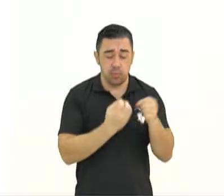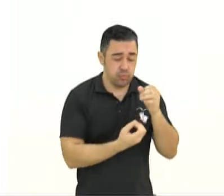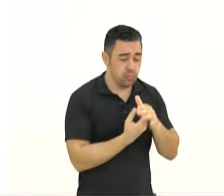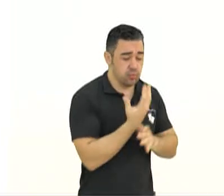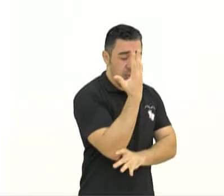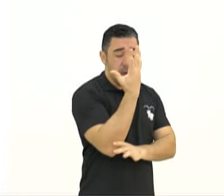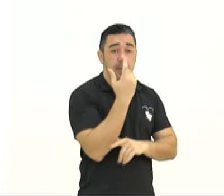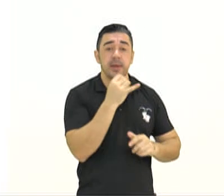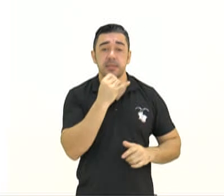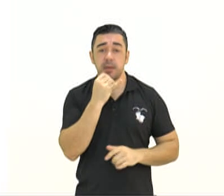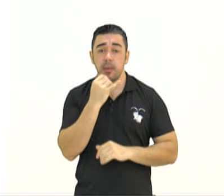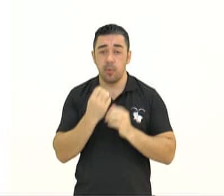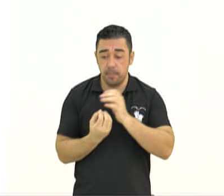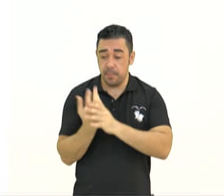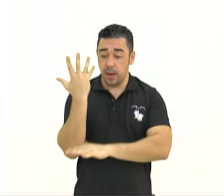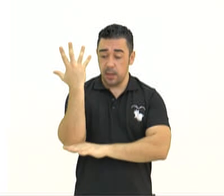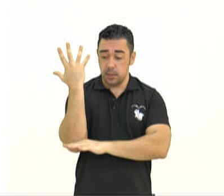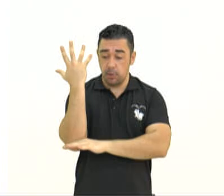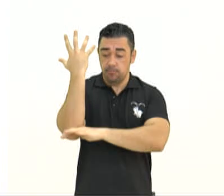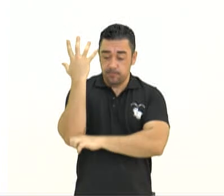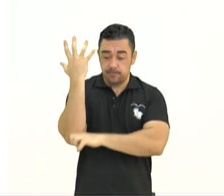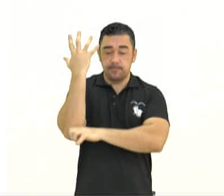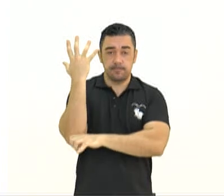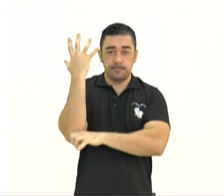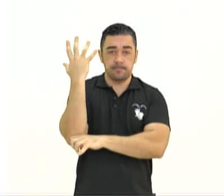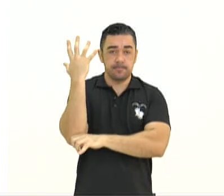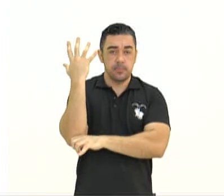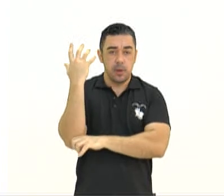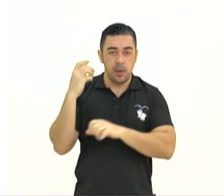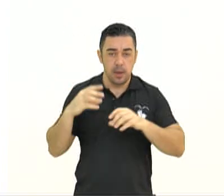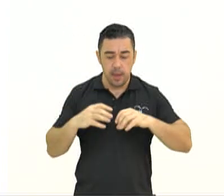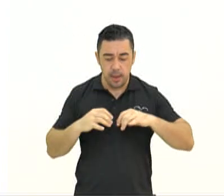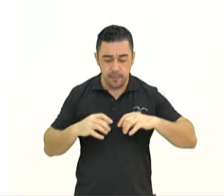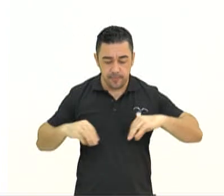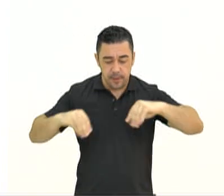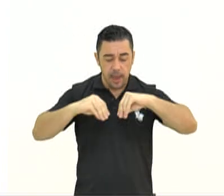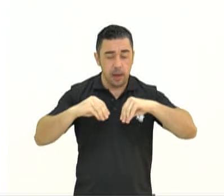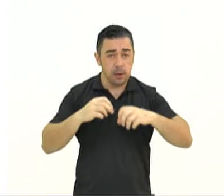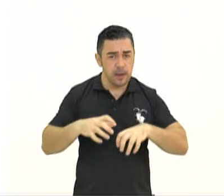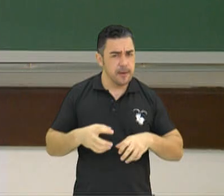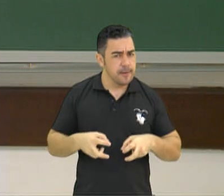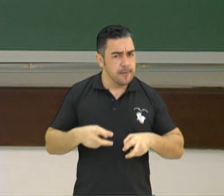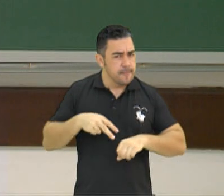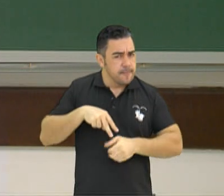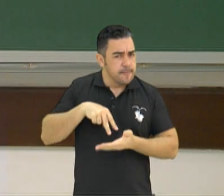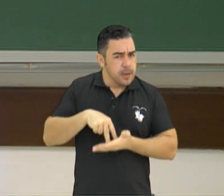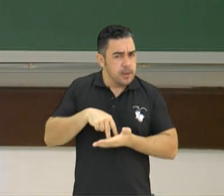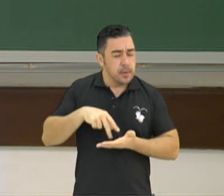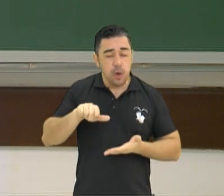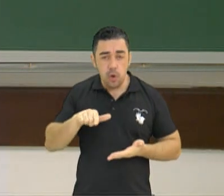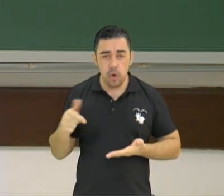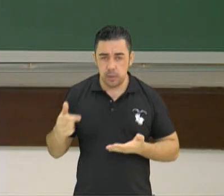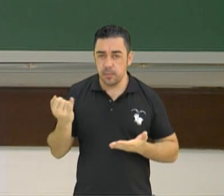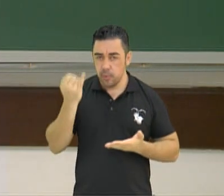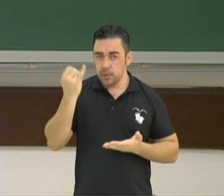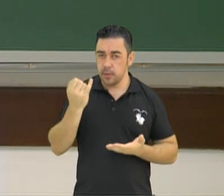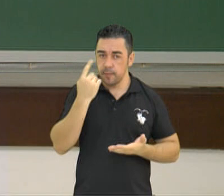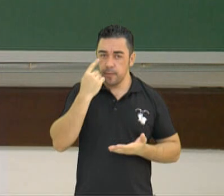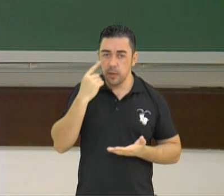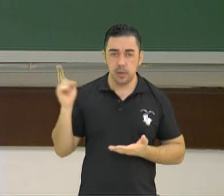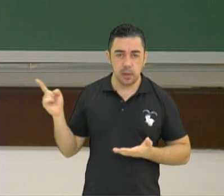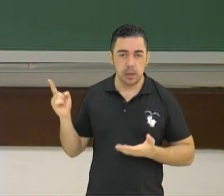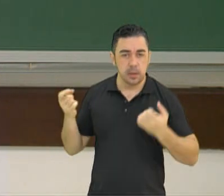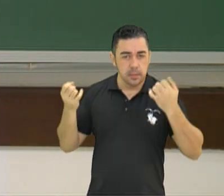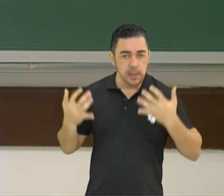ali seguram o solo no local para não haver erosão com tanta facilidade. Então, e tem outras importâncias, né? Aqui estão algumas delas. Então veja se o que